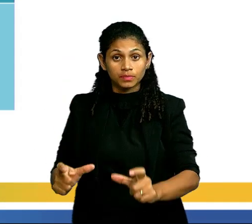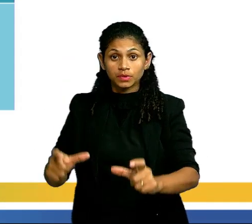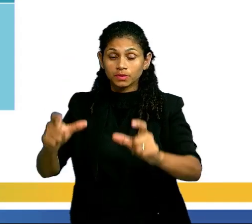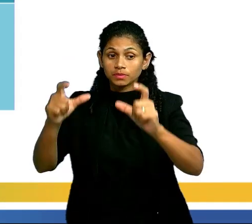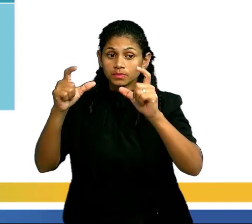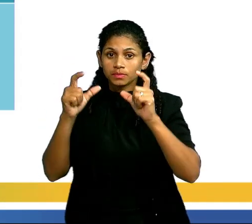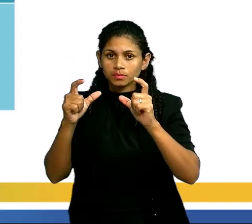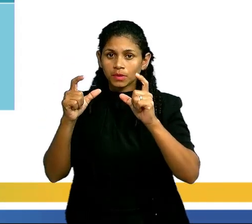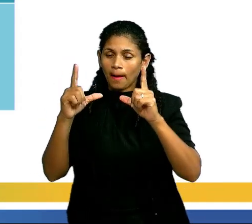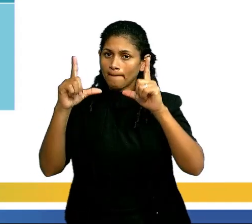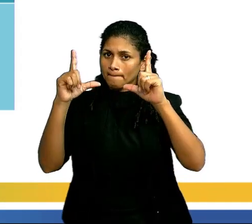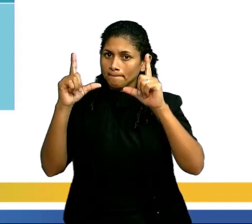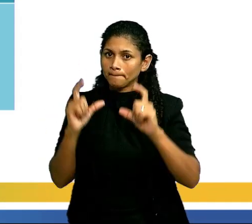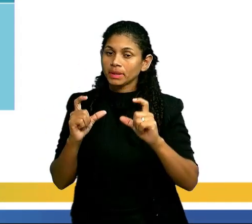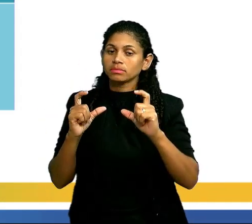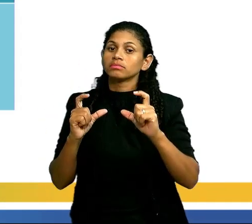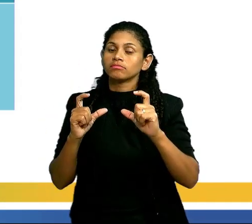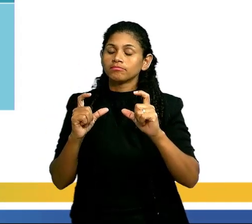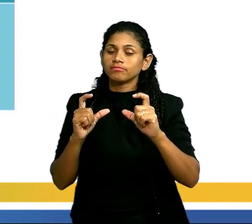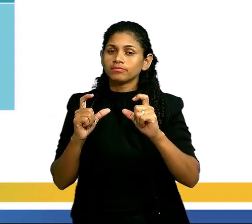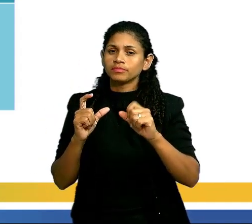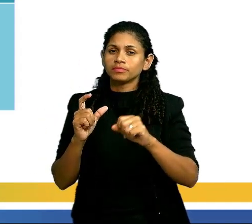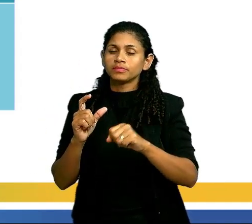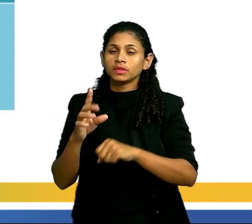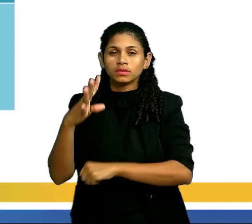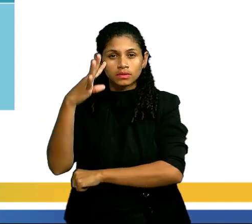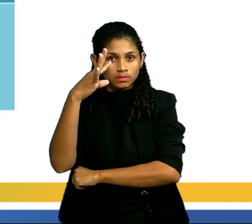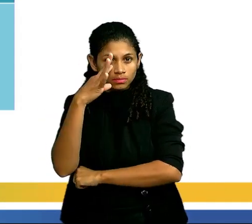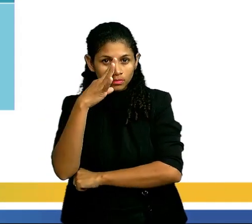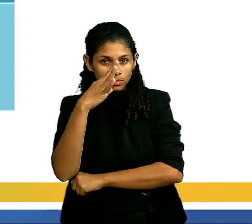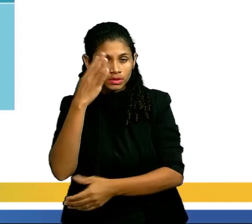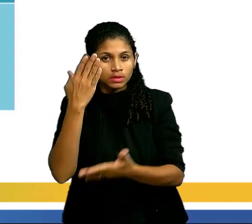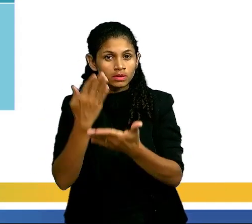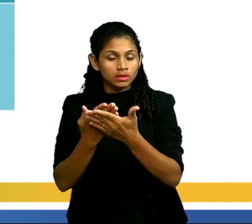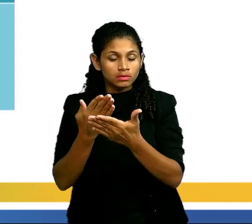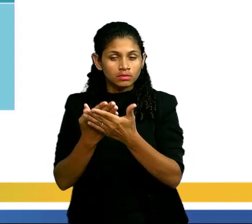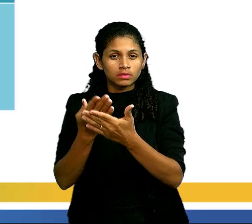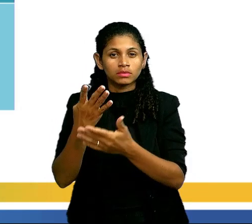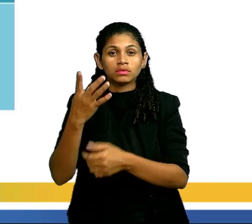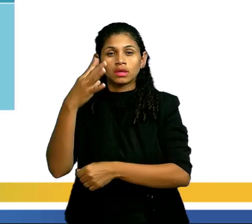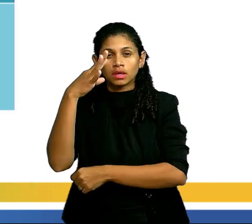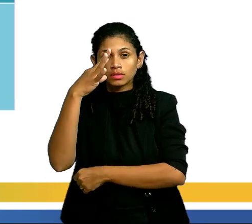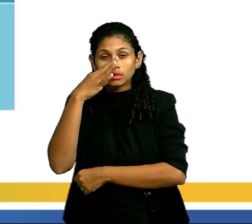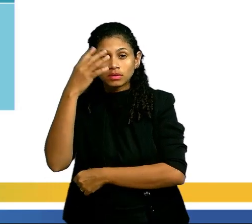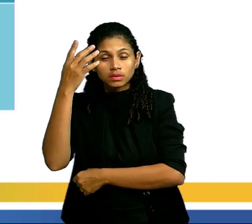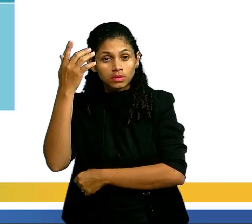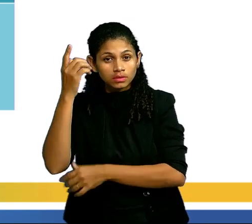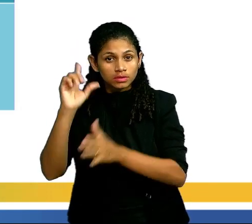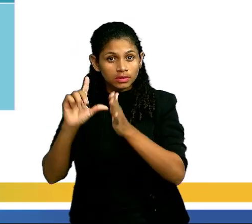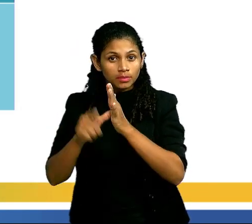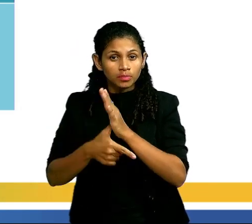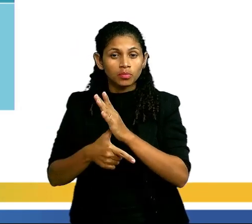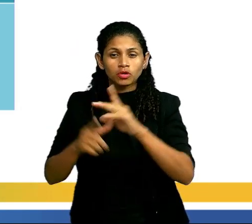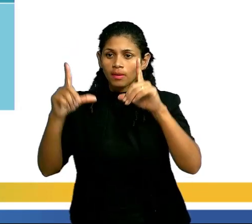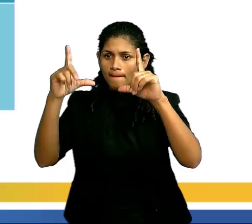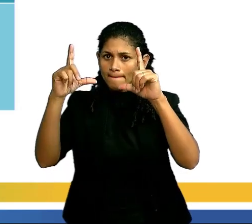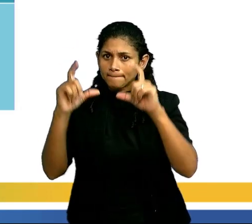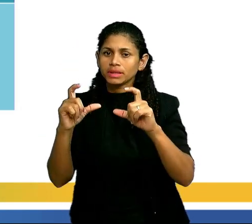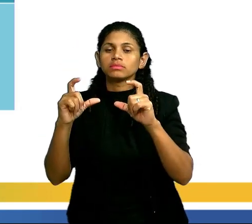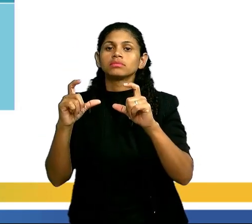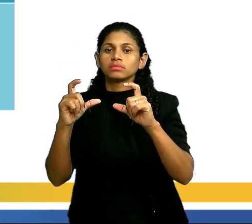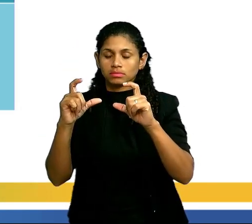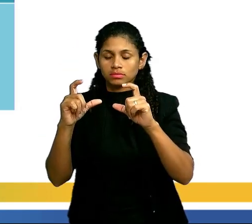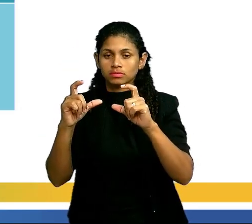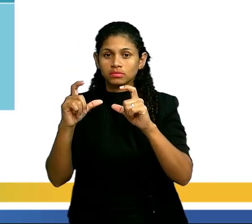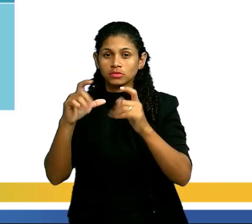essa tela, dar uma olhada. Se você estiver assistindo essa aula e quiser assistir depois nas plataformas, faça um print dessa tela e